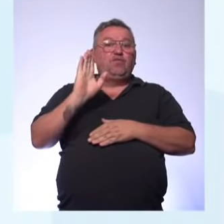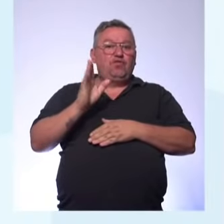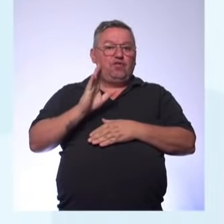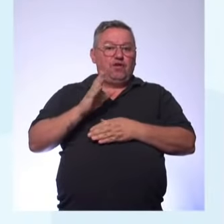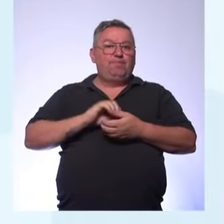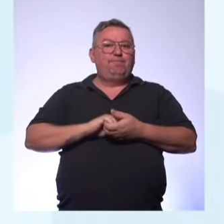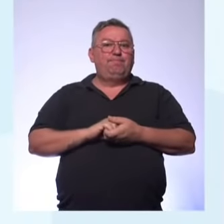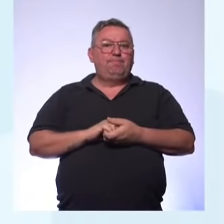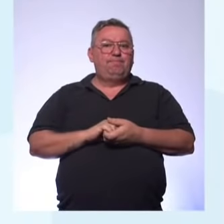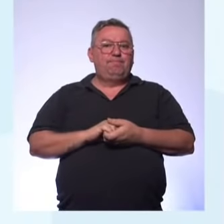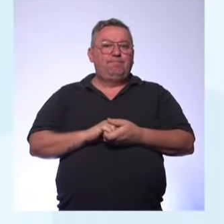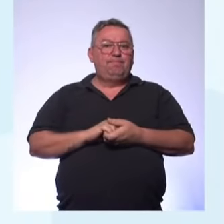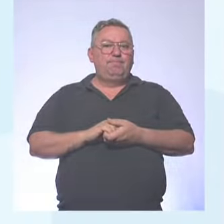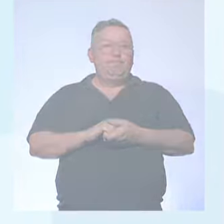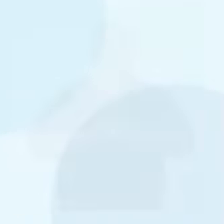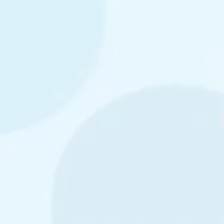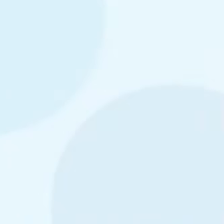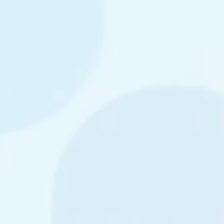vejo daqui a pouco.